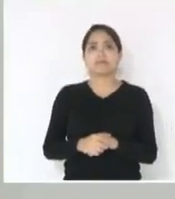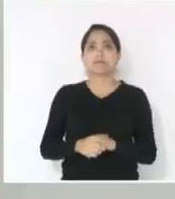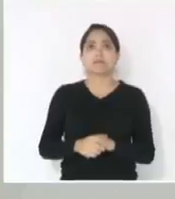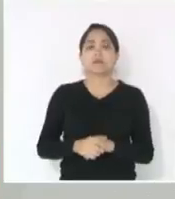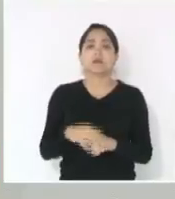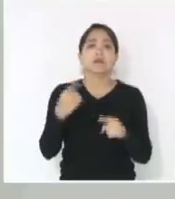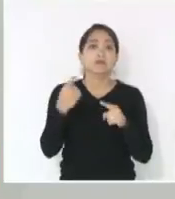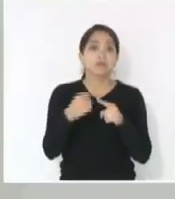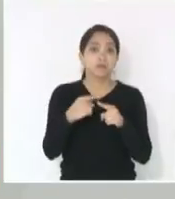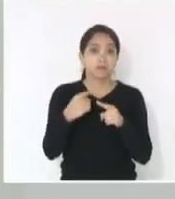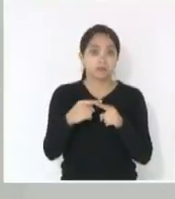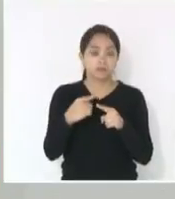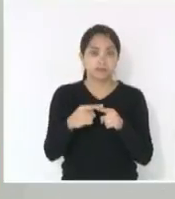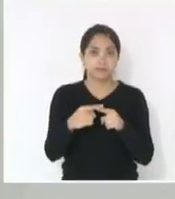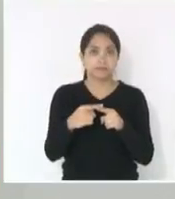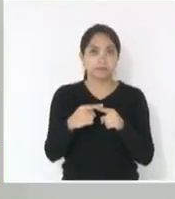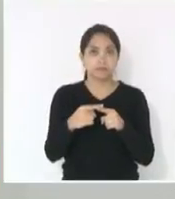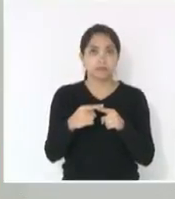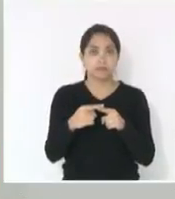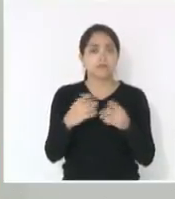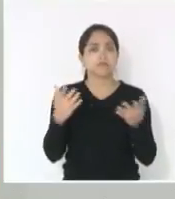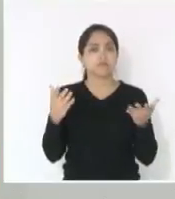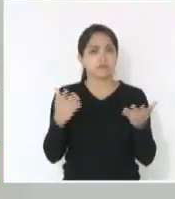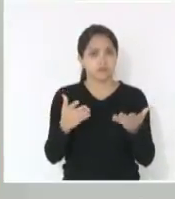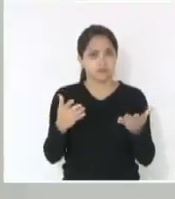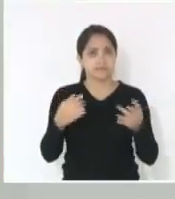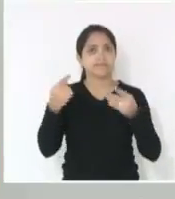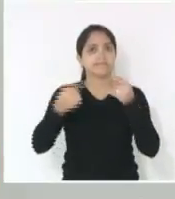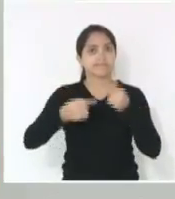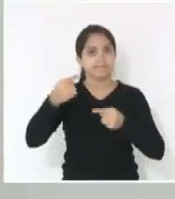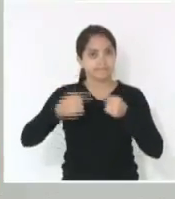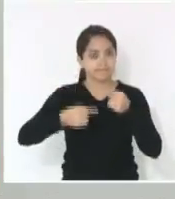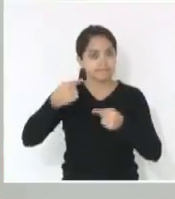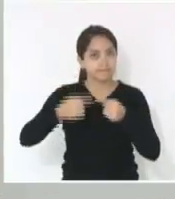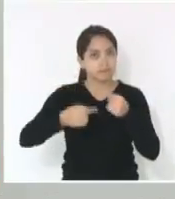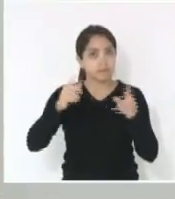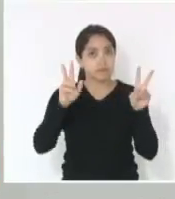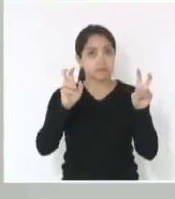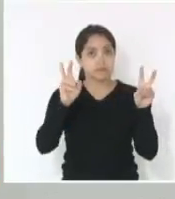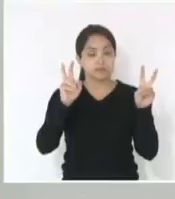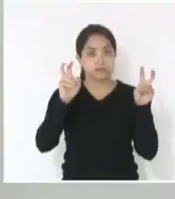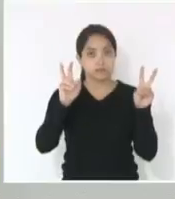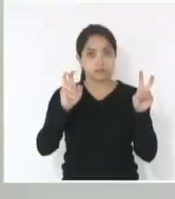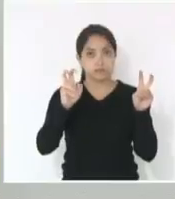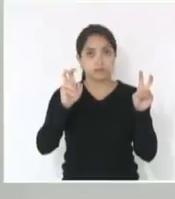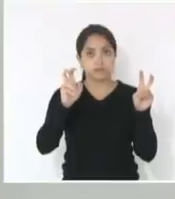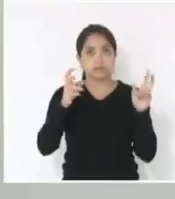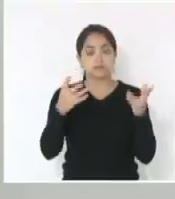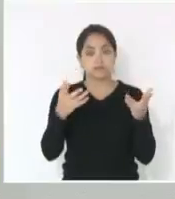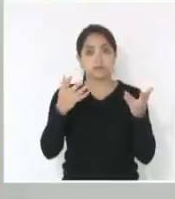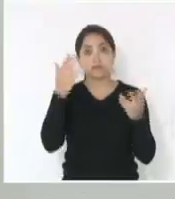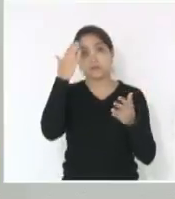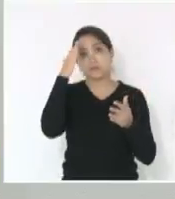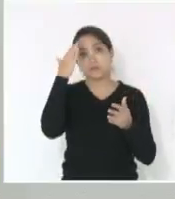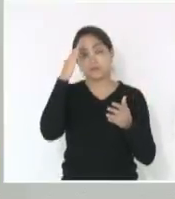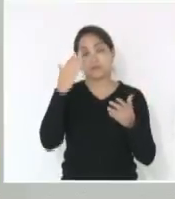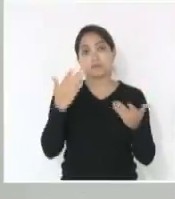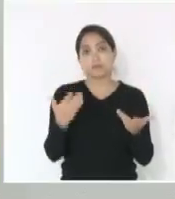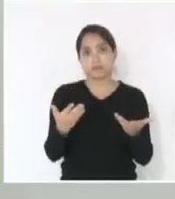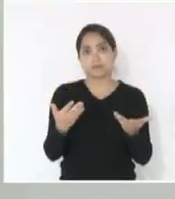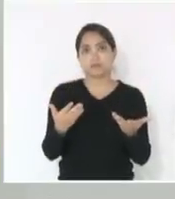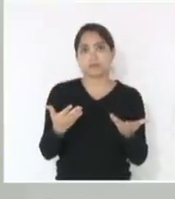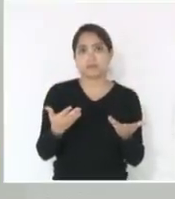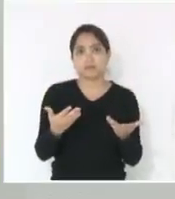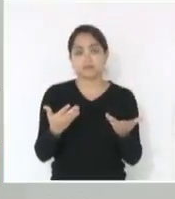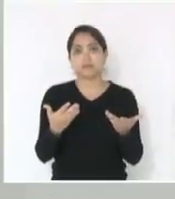Porque, muitas vezes, inclusive, temos aqui debatido esse tema, entendendo que